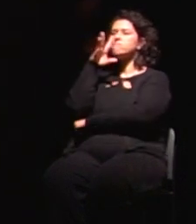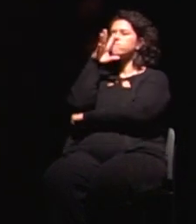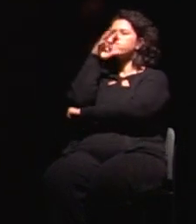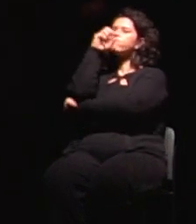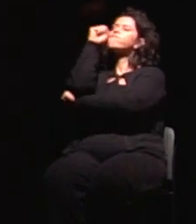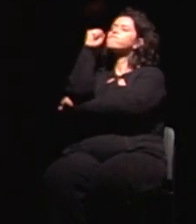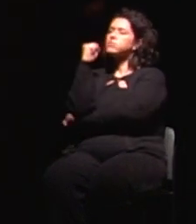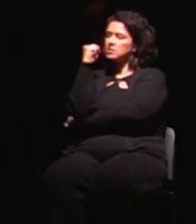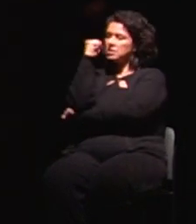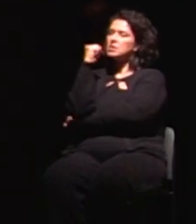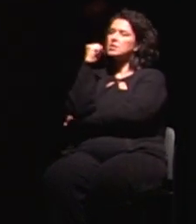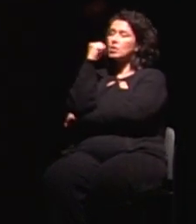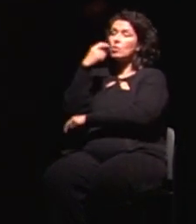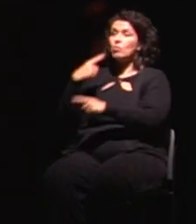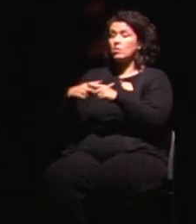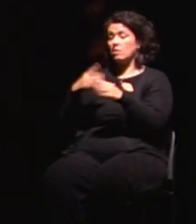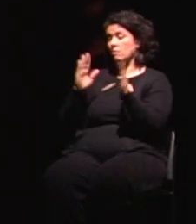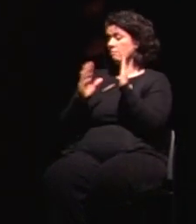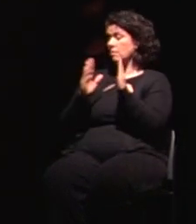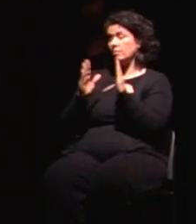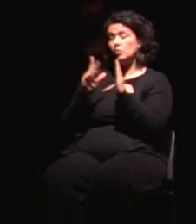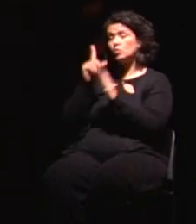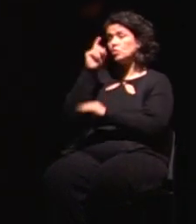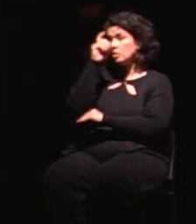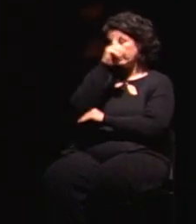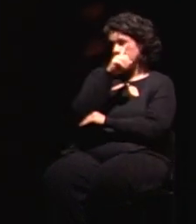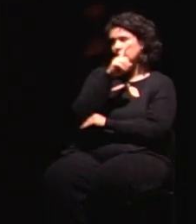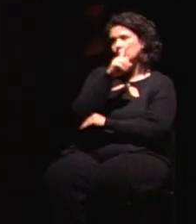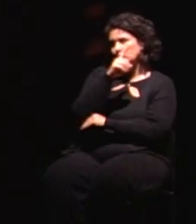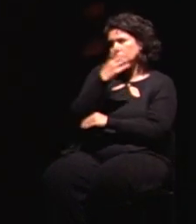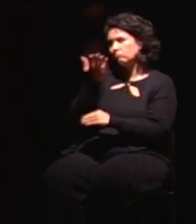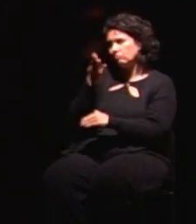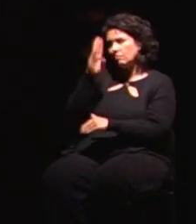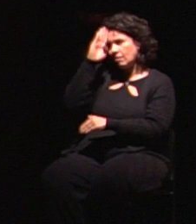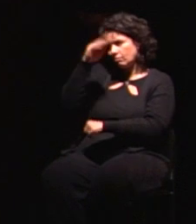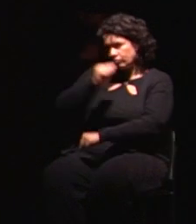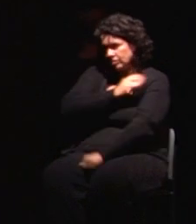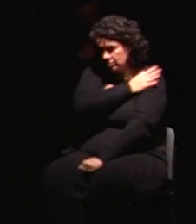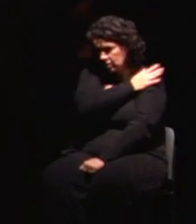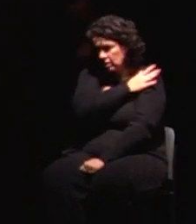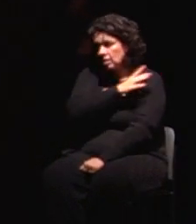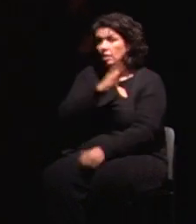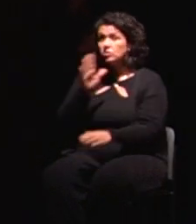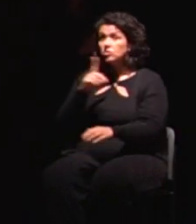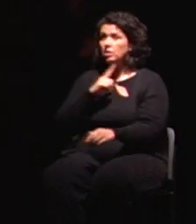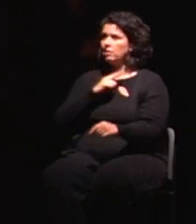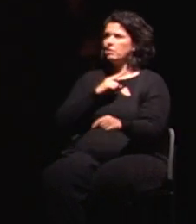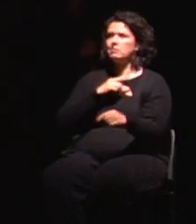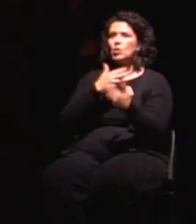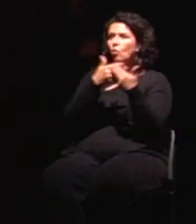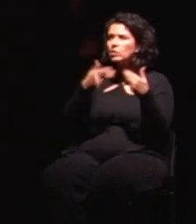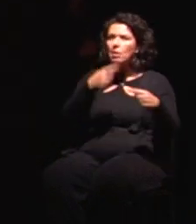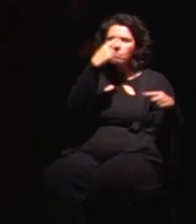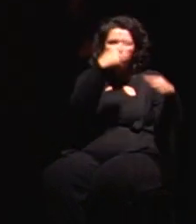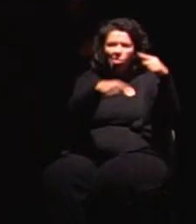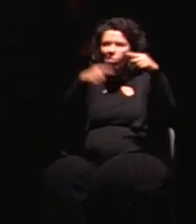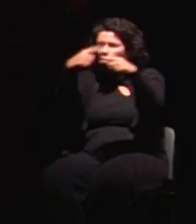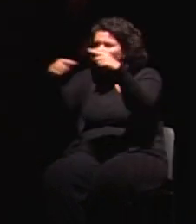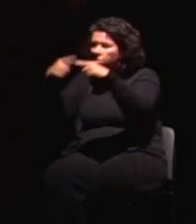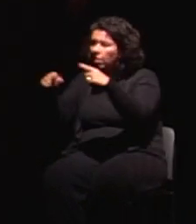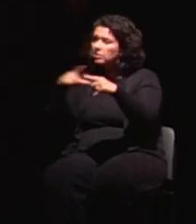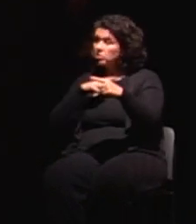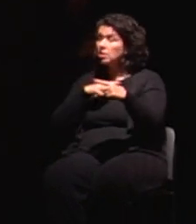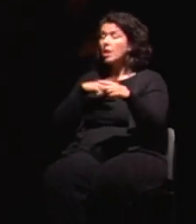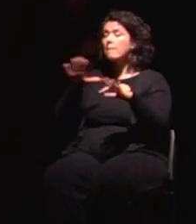resistência a esse momento tão difícil que se estava passando, onde a censura também era muito grande, né? E como